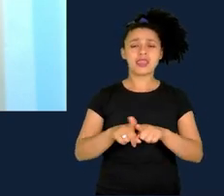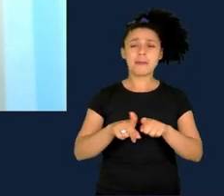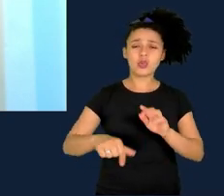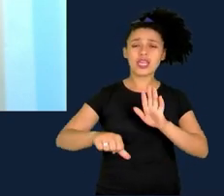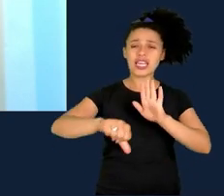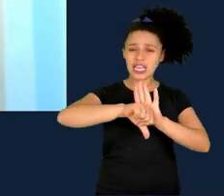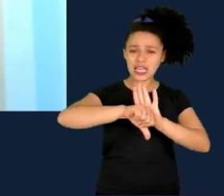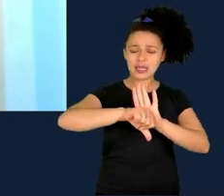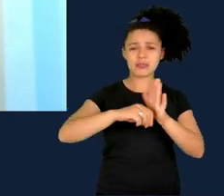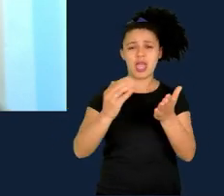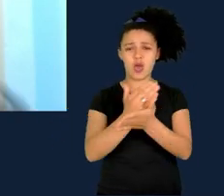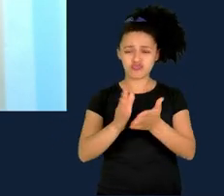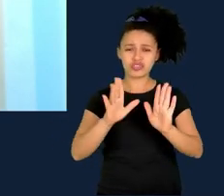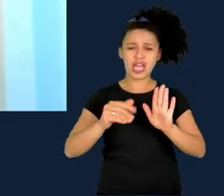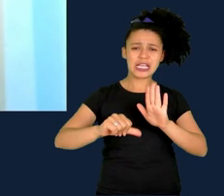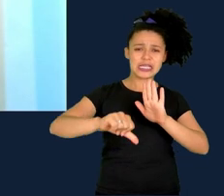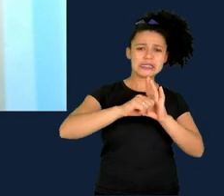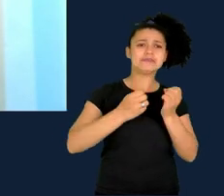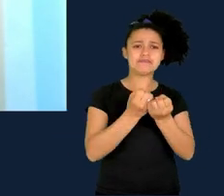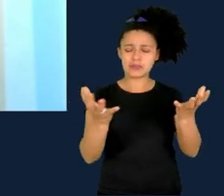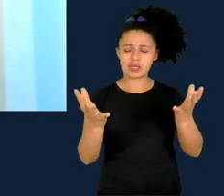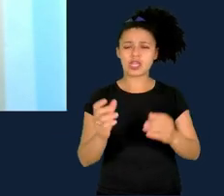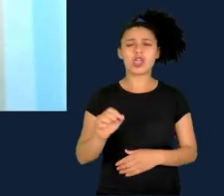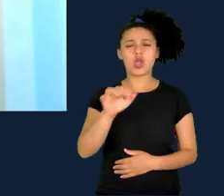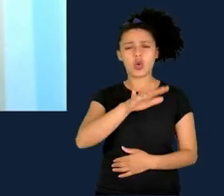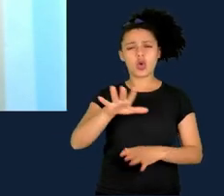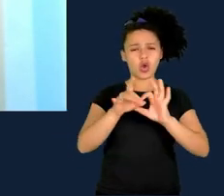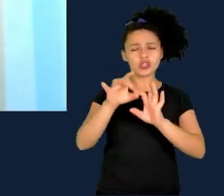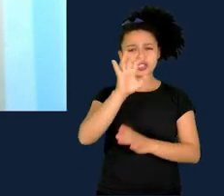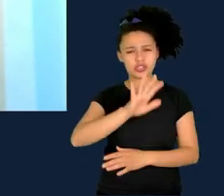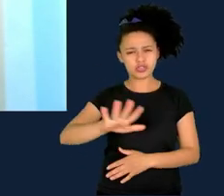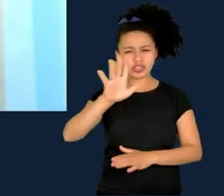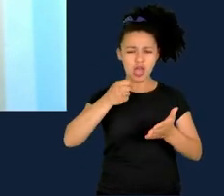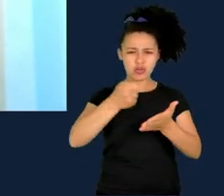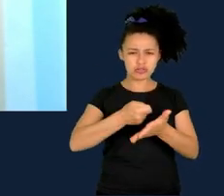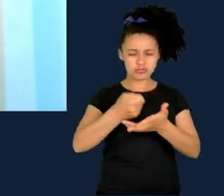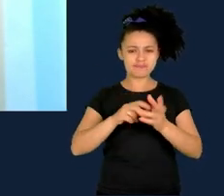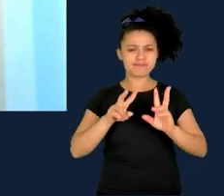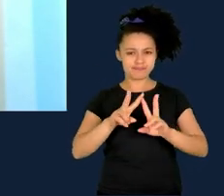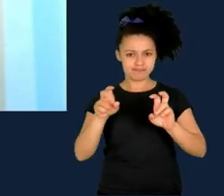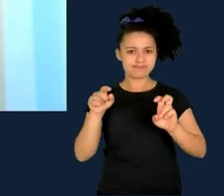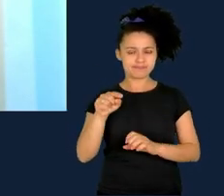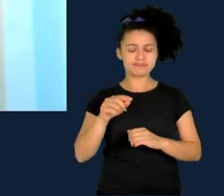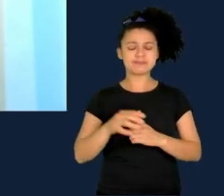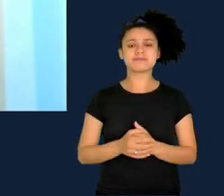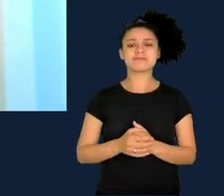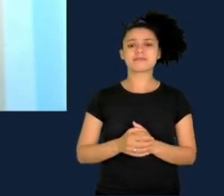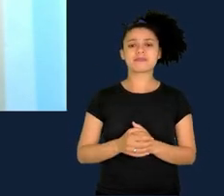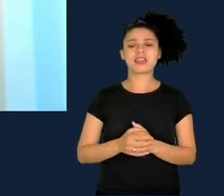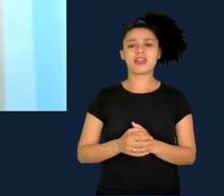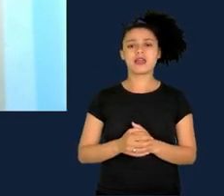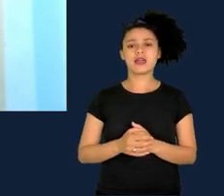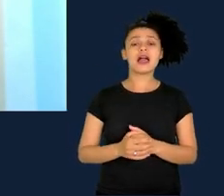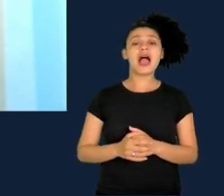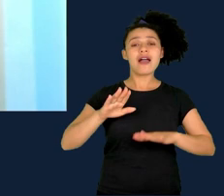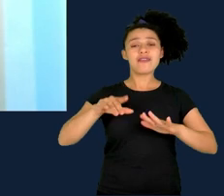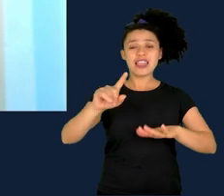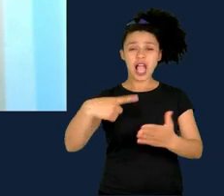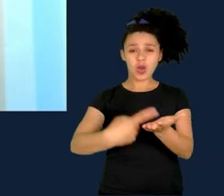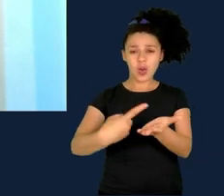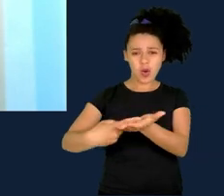cometidos, né? Então, levando um contexto geral de luta sobre isso. E muitas das vezes esses